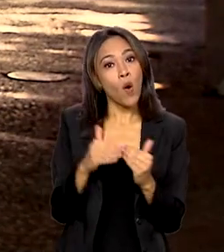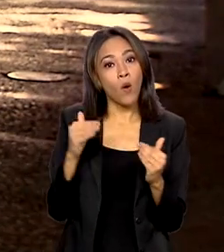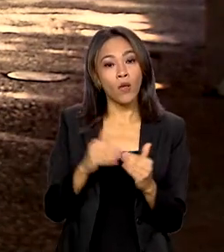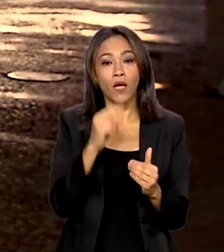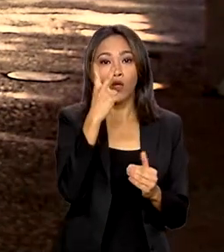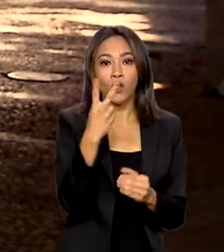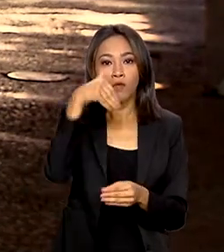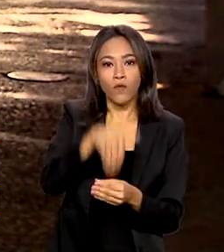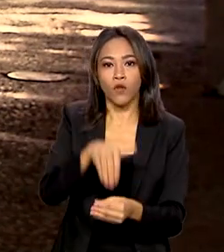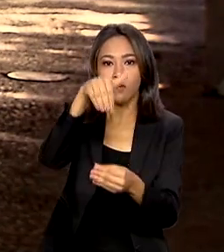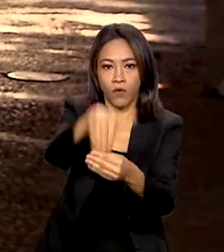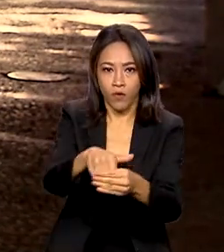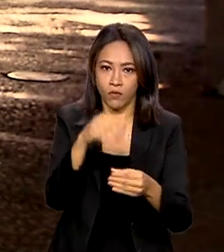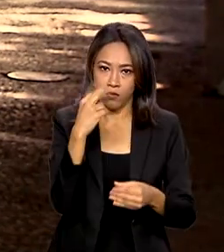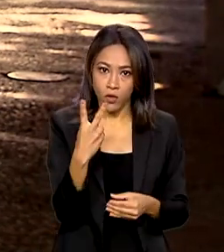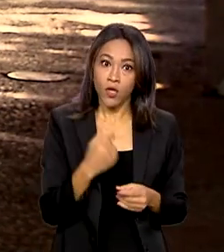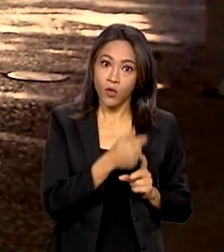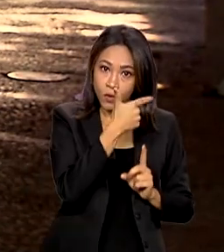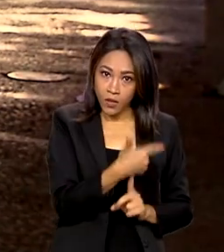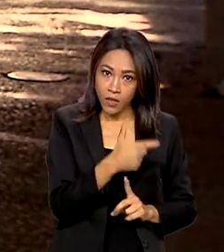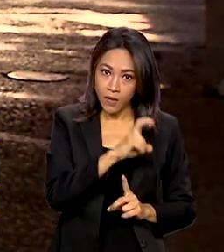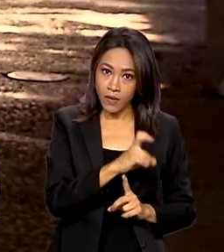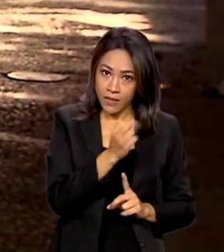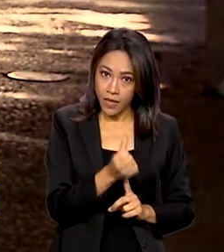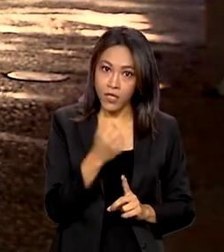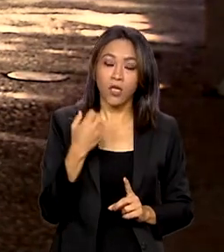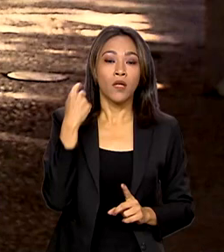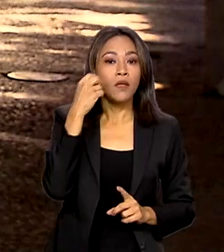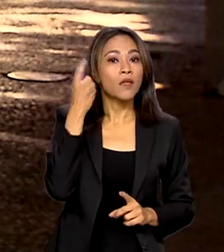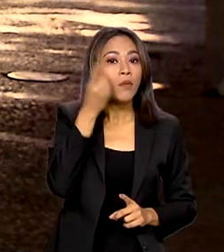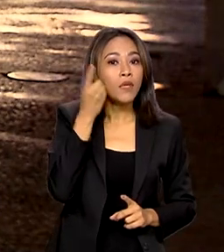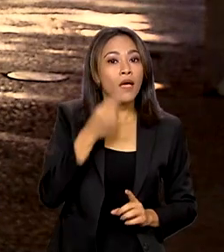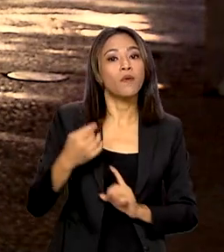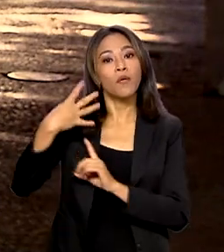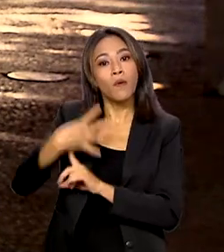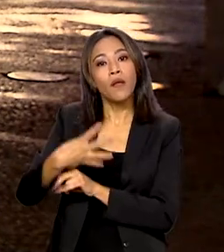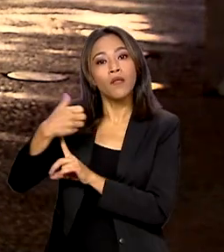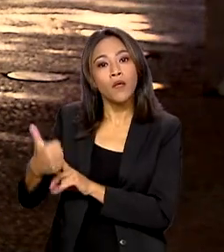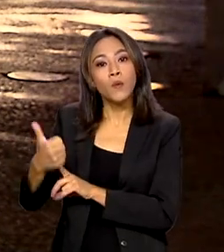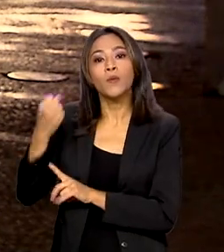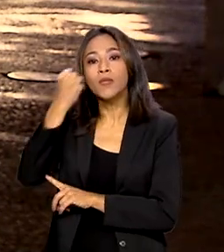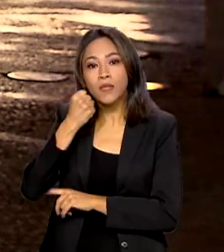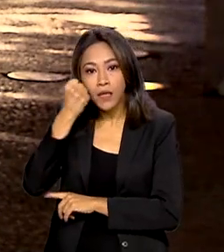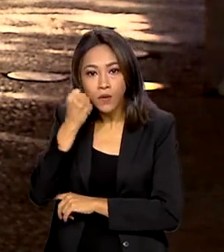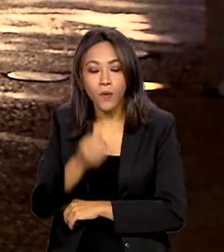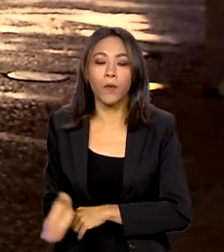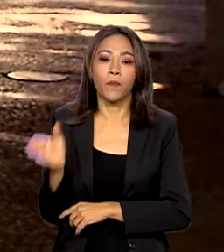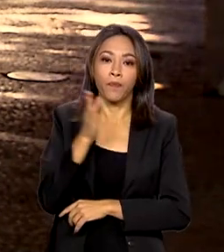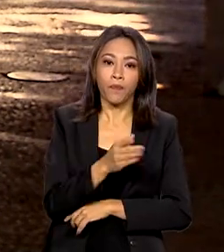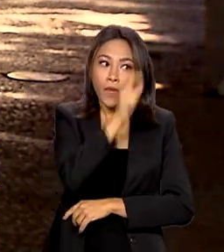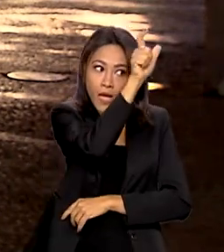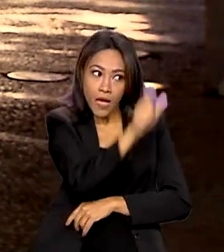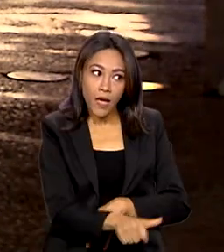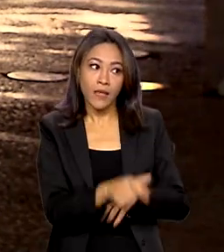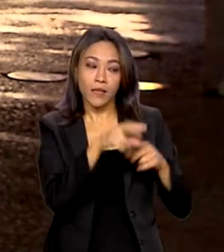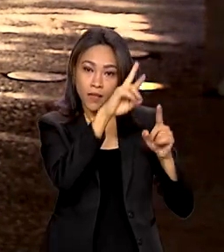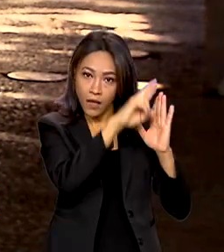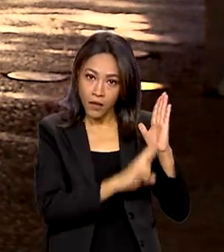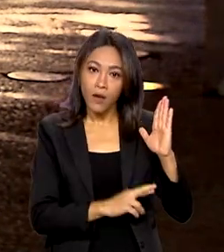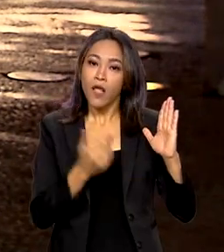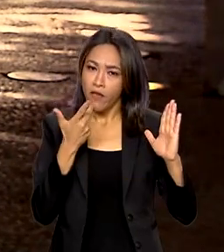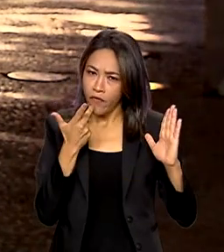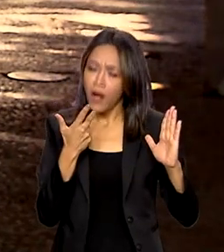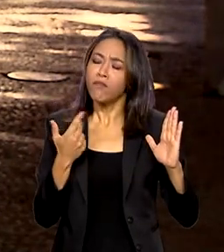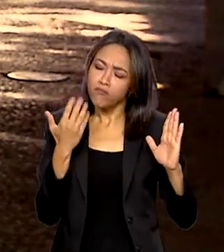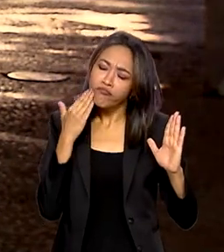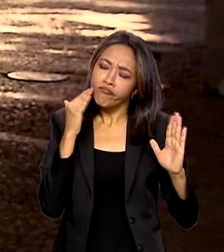seja 257 deputados e 41 senadores na avaliação do deputado Cláudio cajado a proposta é